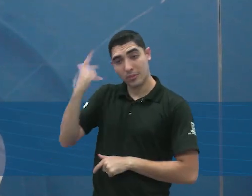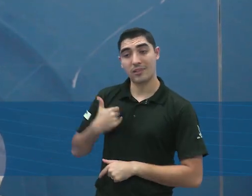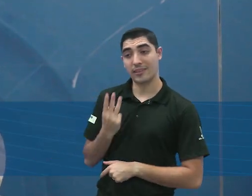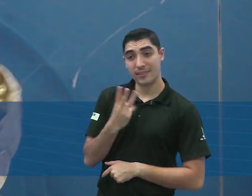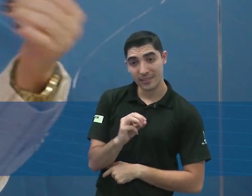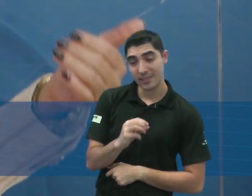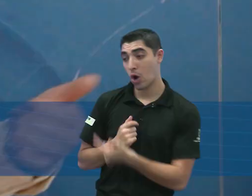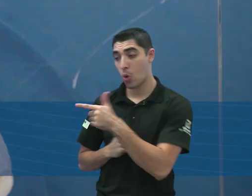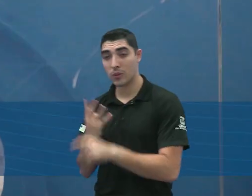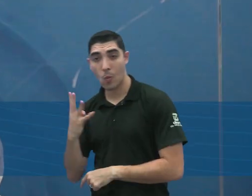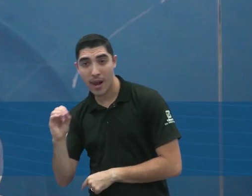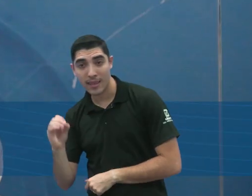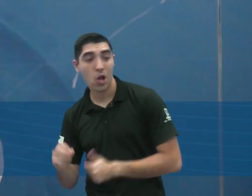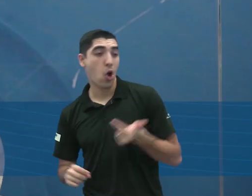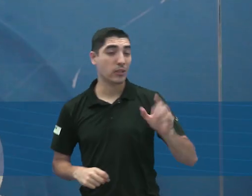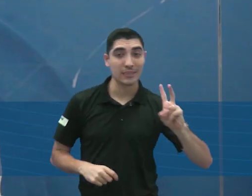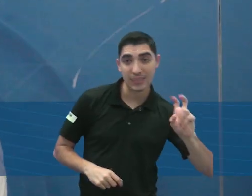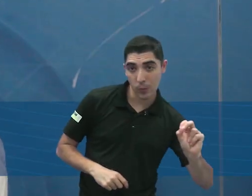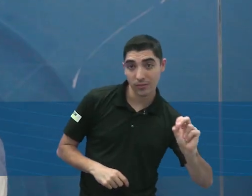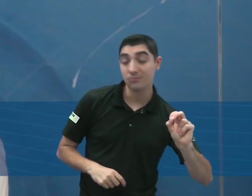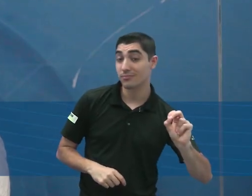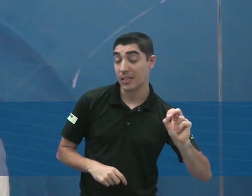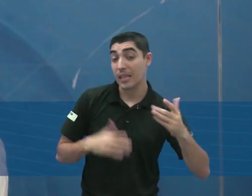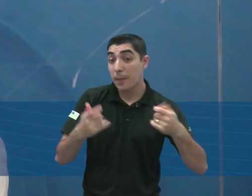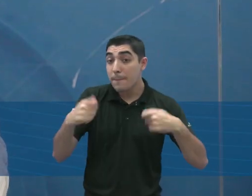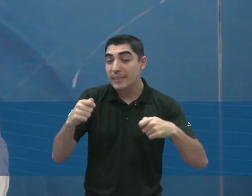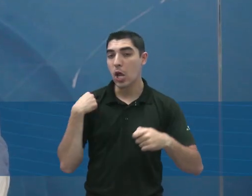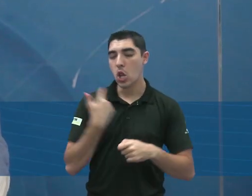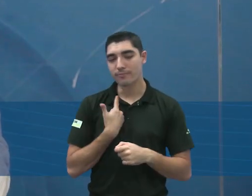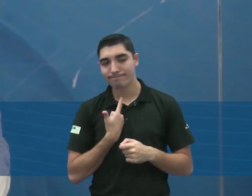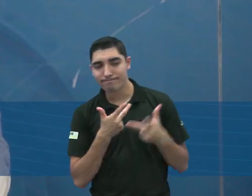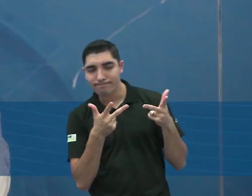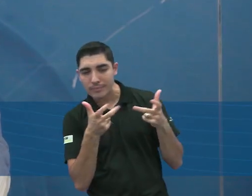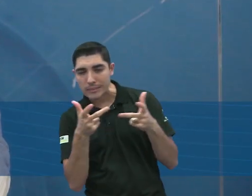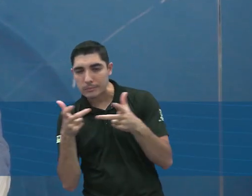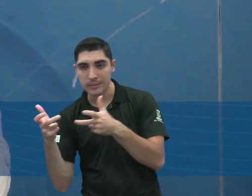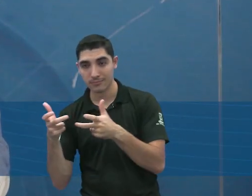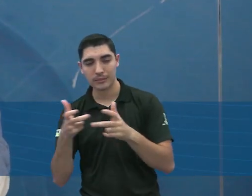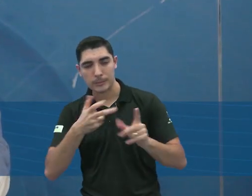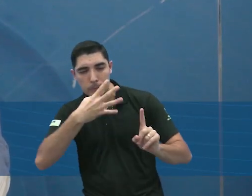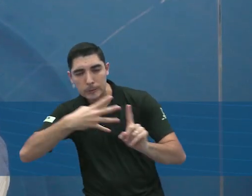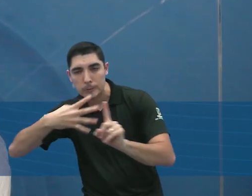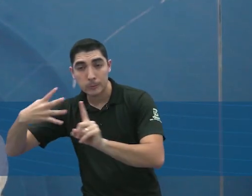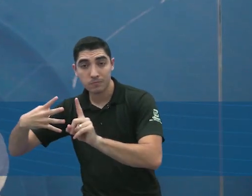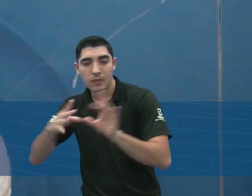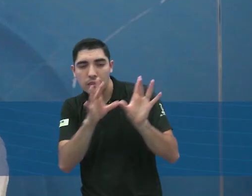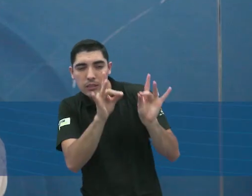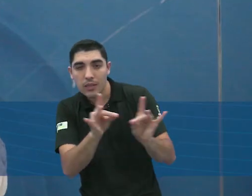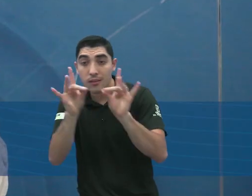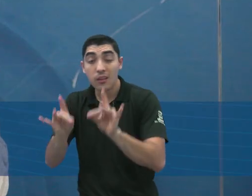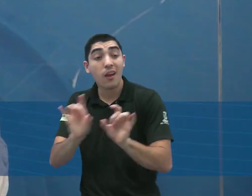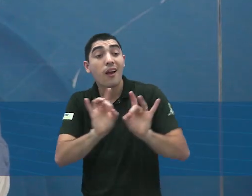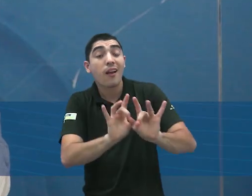tem 30, de quem tem 40, 50 a mais. Então, a gente precisa ter um olhar um pouco mais criterioso para isso. Por quê? Porque isso está muito de acordo